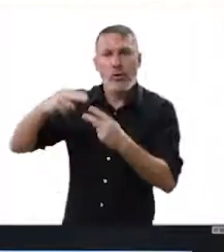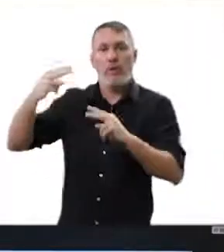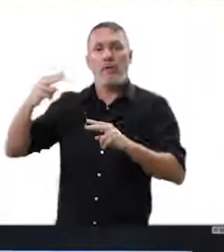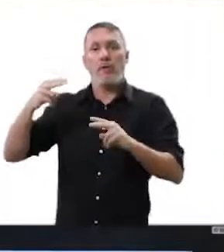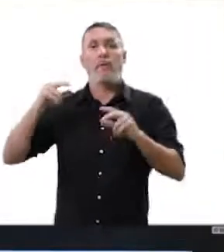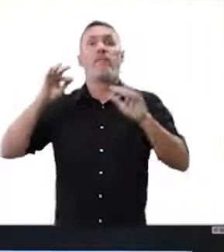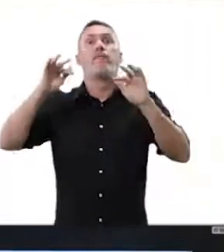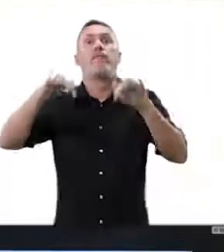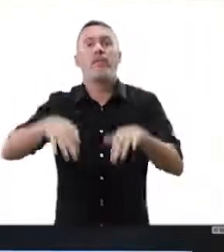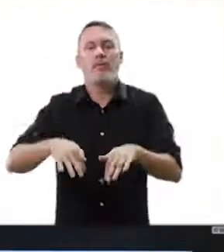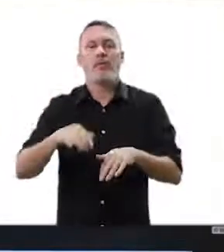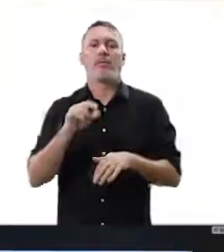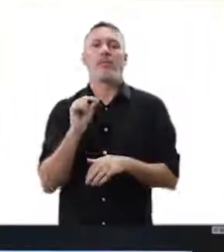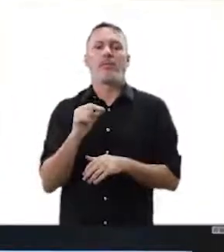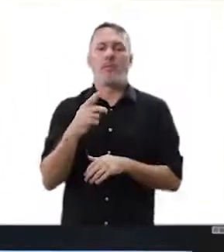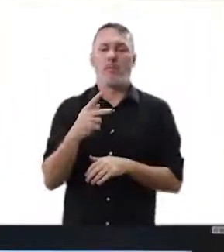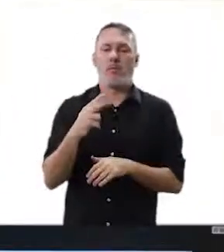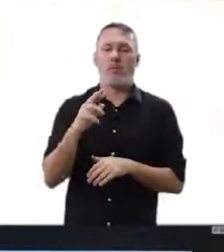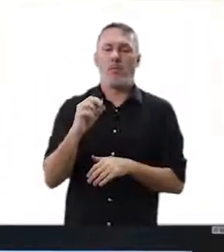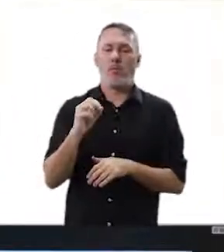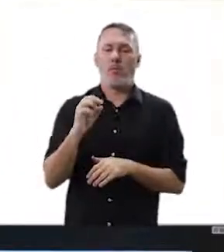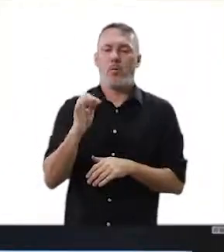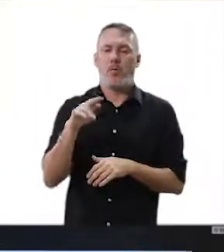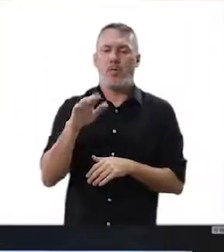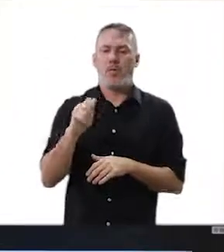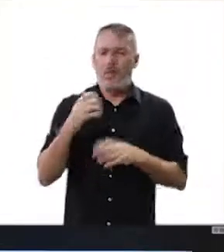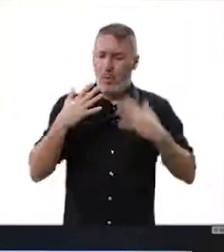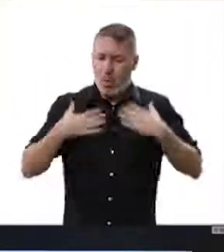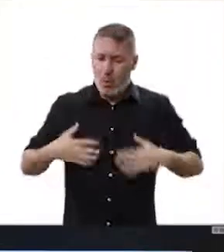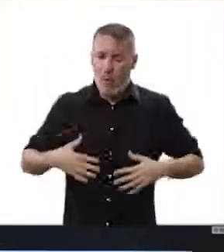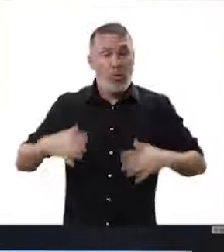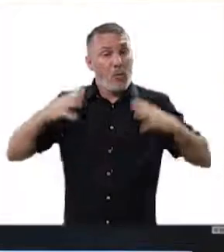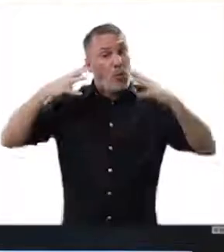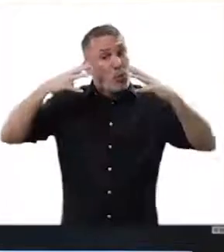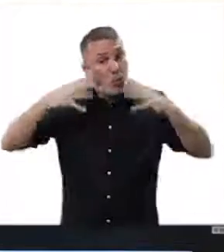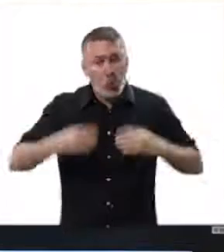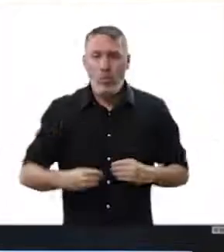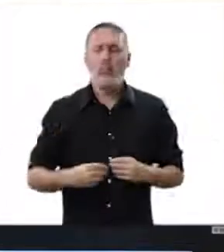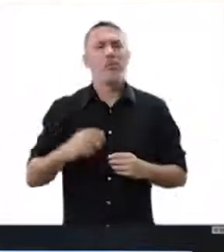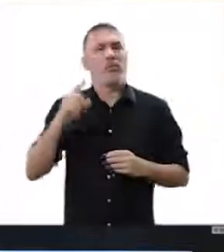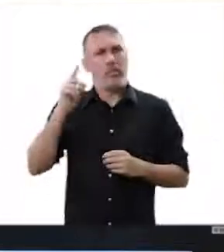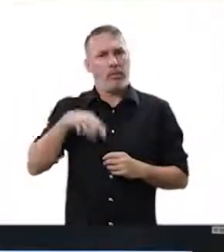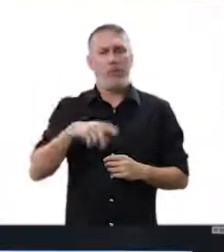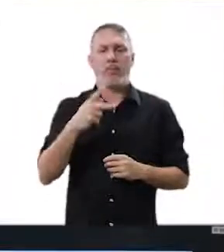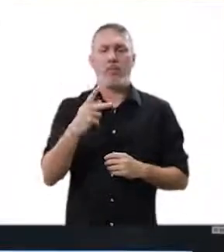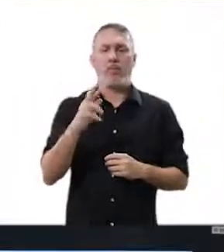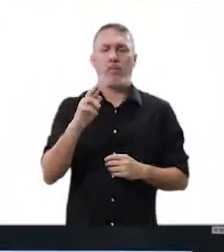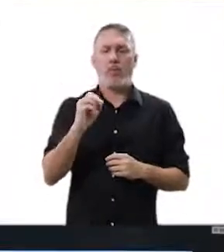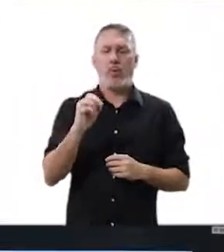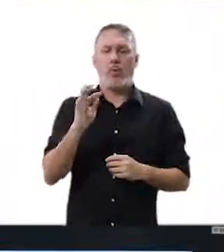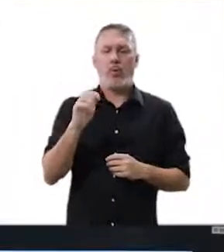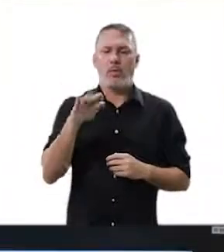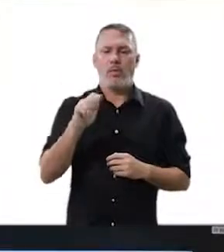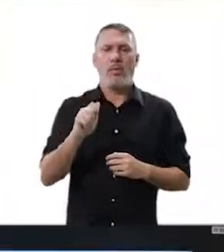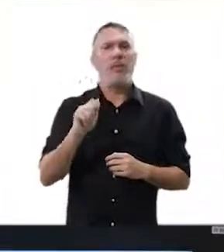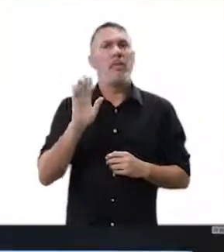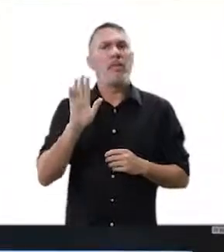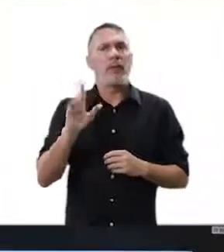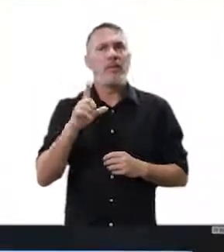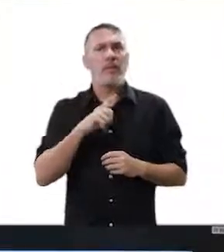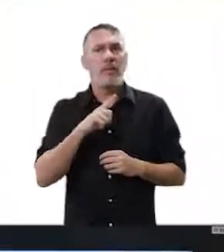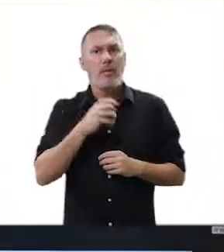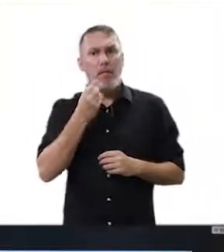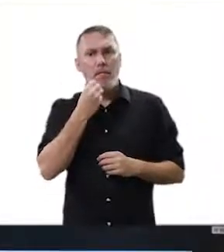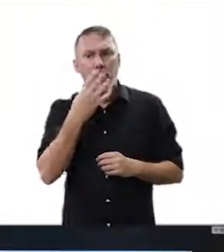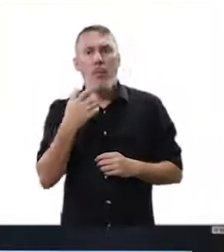nosso DNA. Depois, mais para frente, a gente vai ver como que esse mecanismo acontece, ok? Então, ele também vai